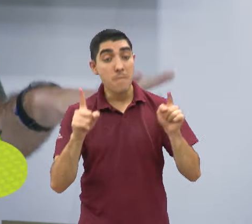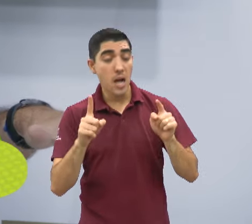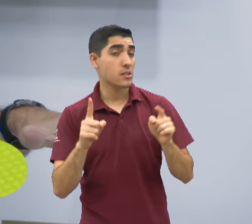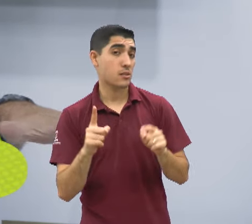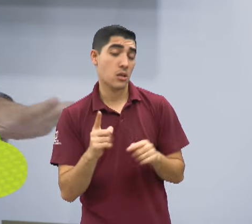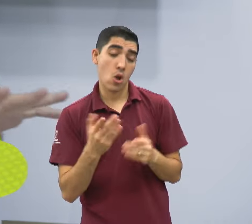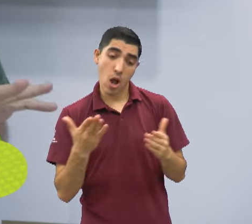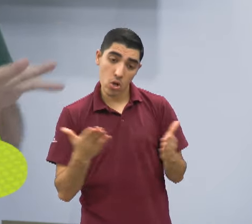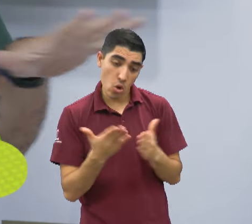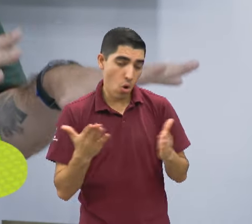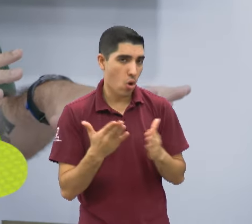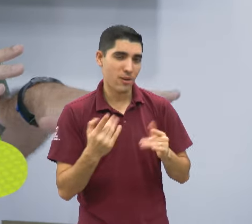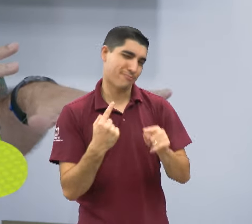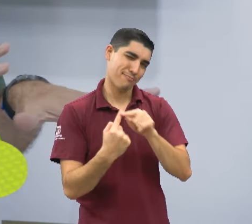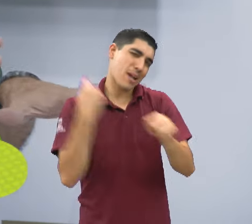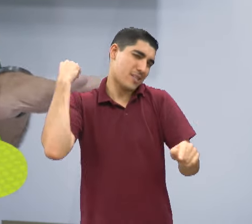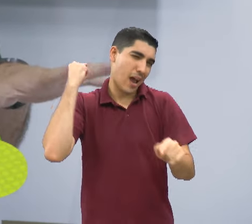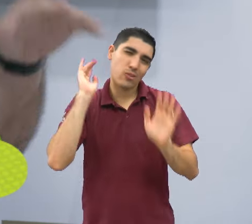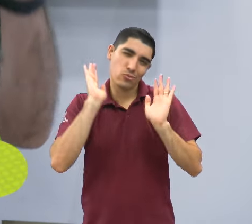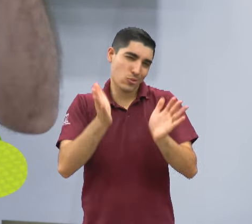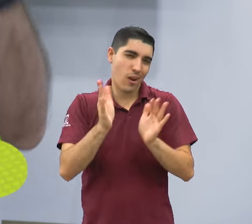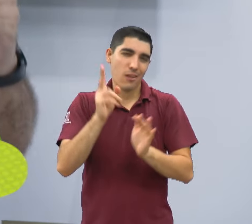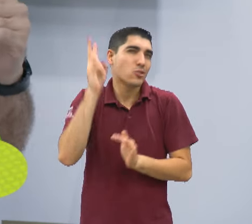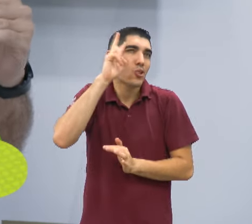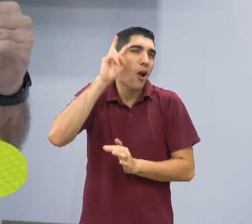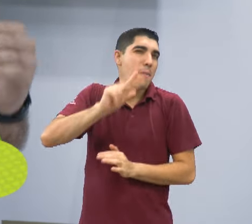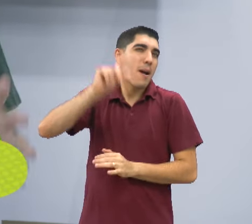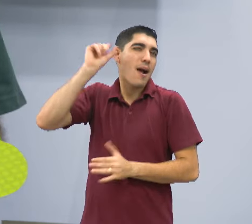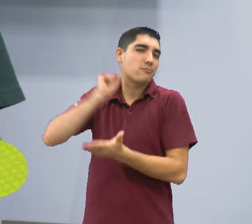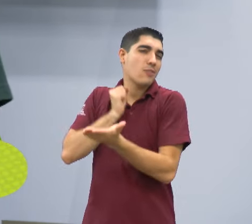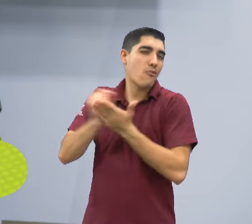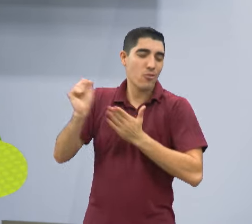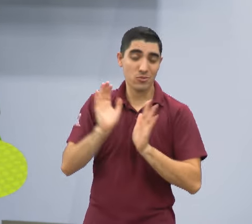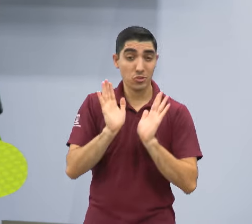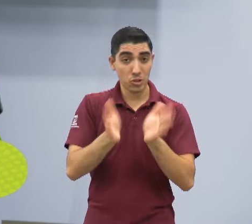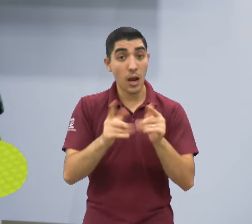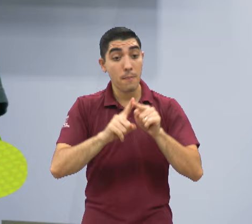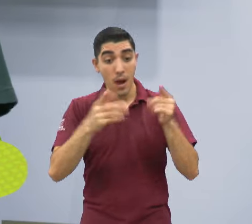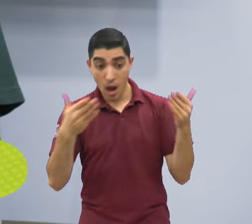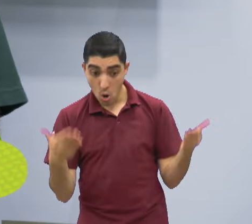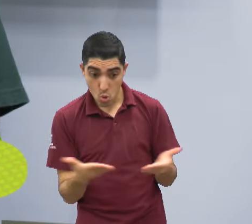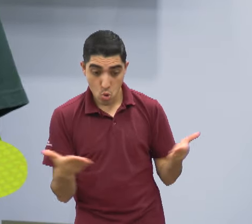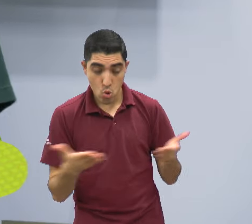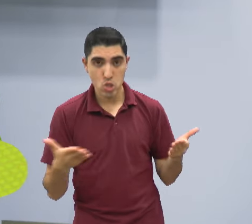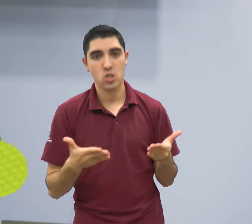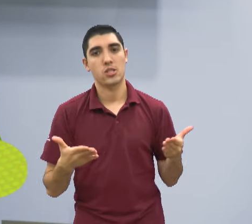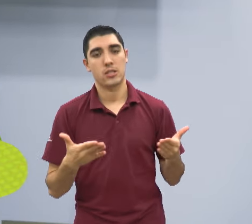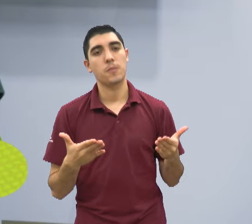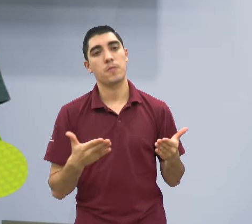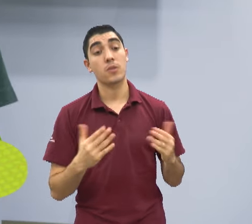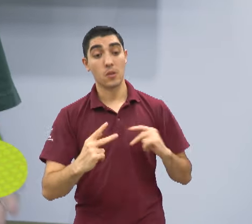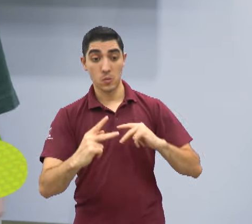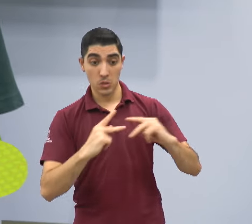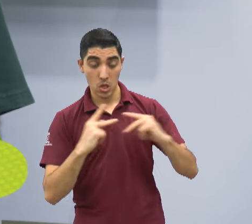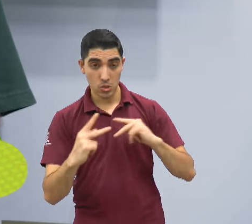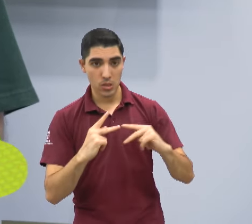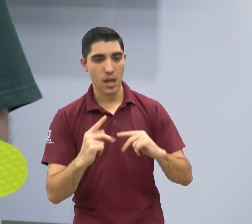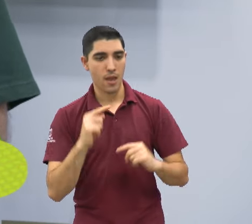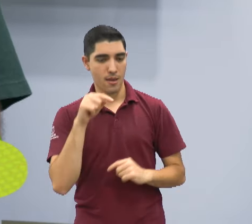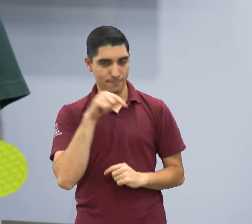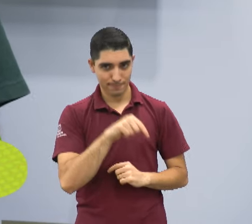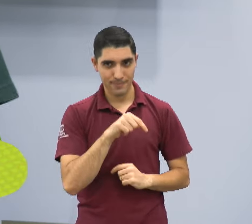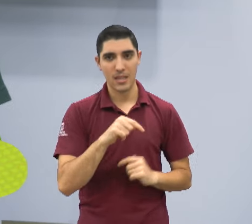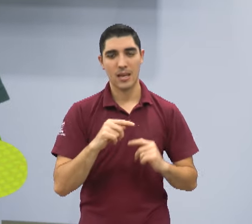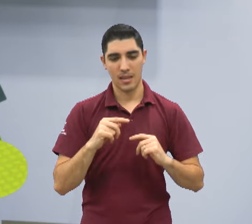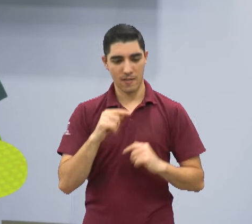faz parte da história, é bom deixar lá gravado na história, mas hoje o encontro em quadra entre São José e Franca